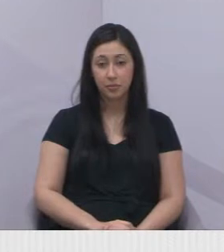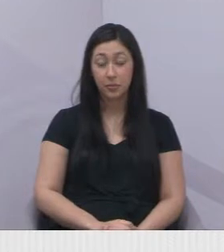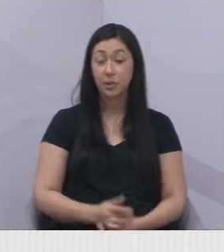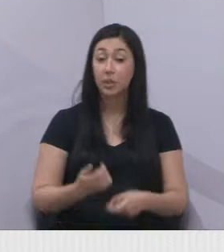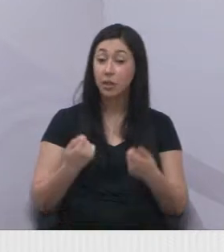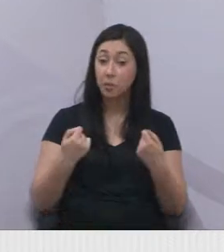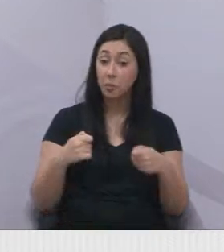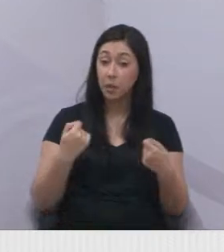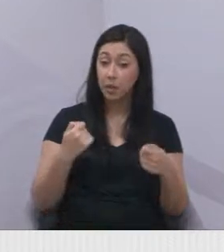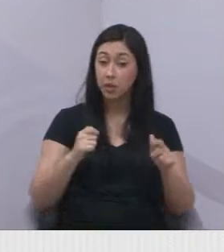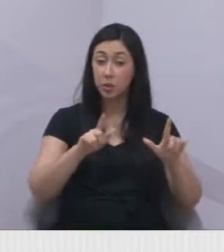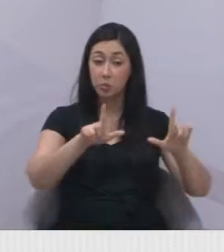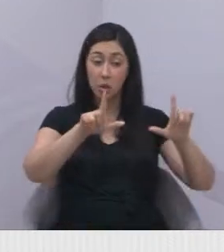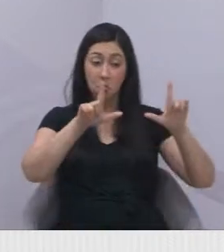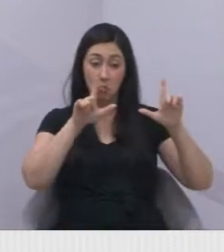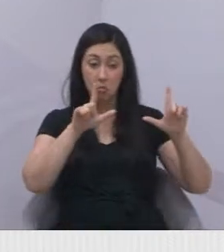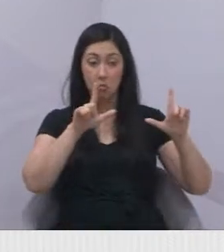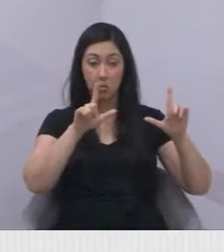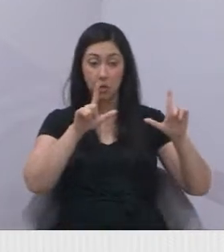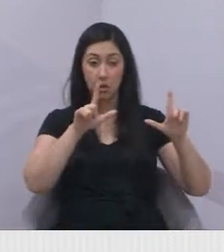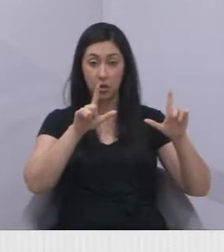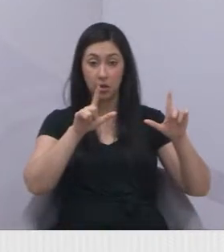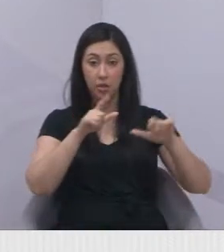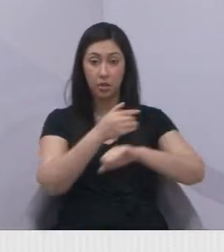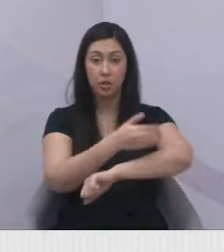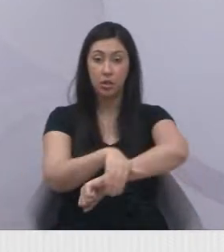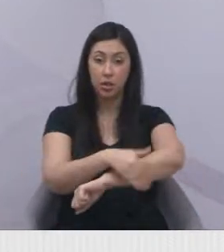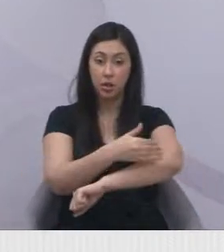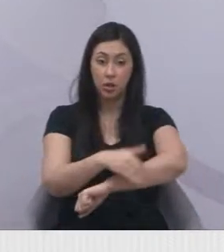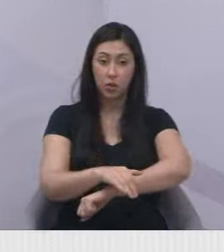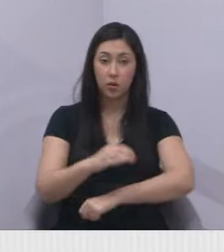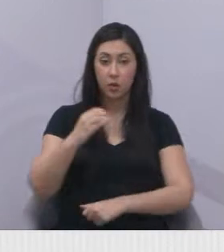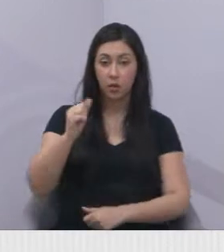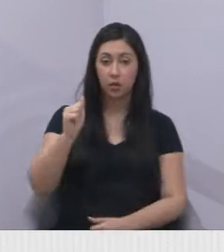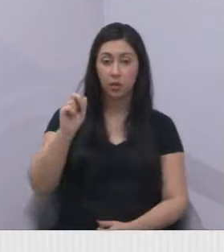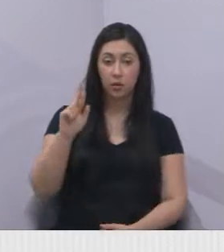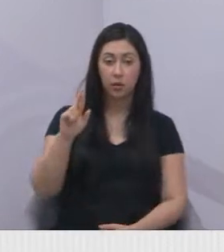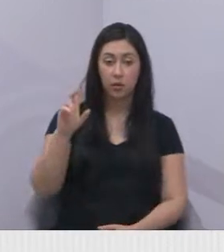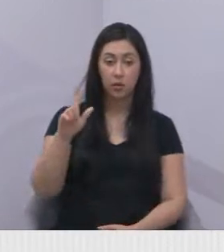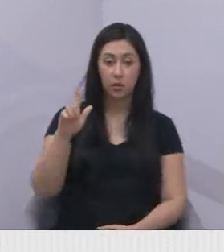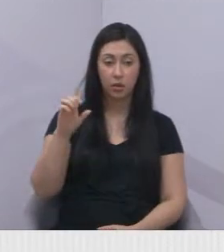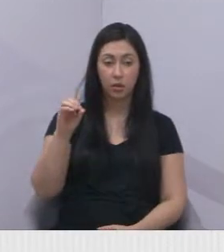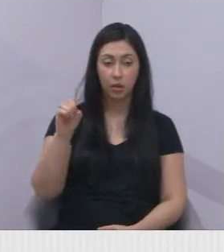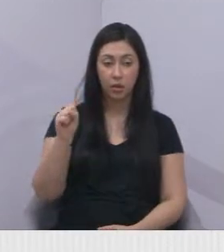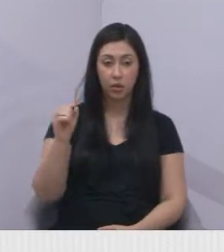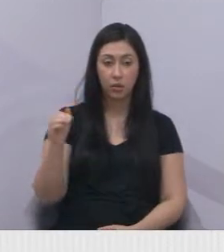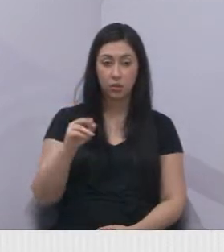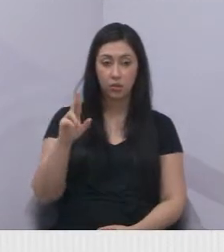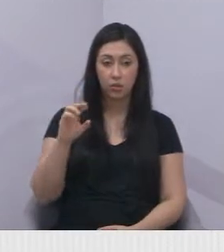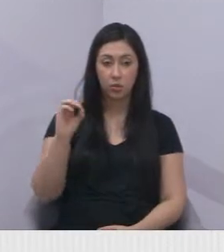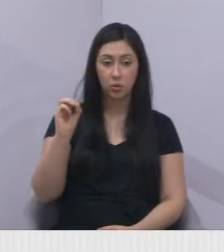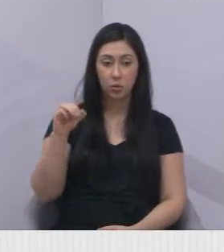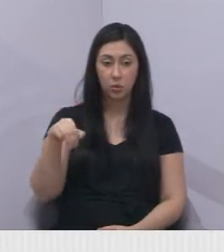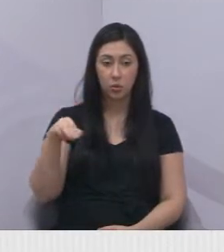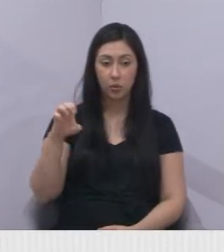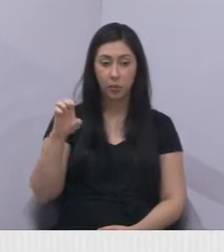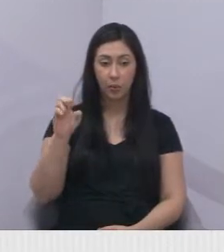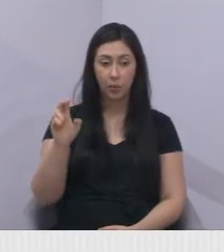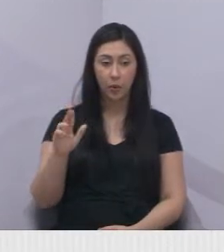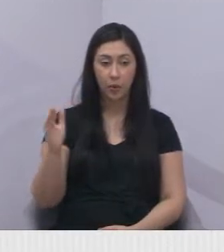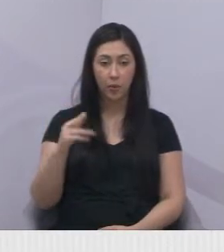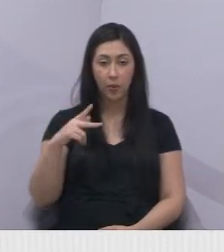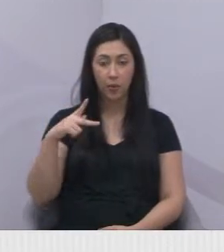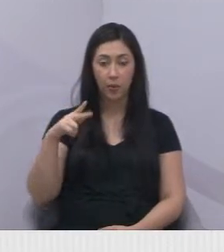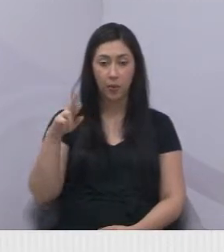Falta de placa de sinalização na Avenida Doutor Carlos Romeu Pedrilli, no bairro Parque Minha